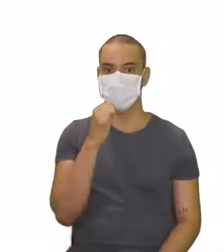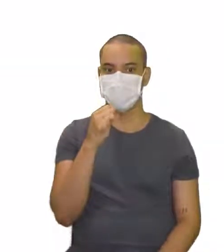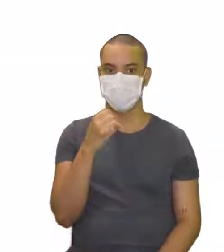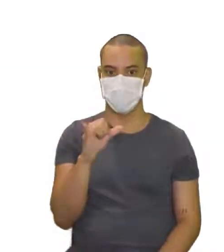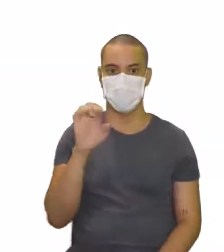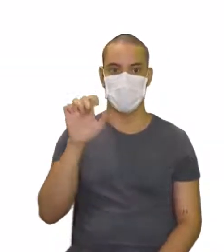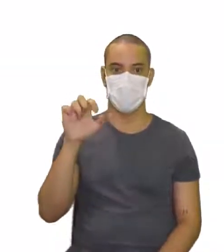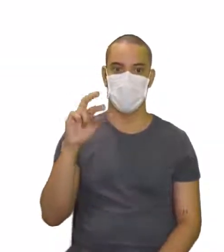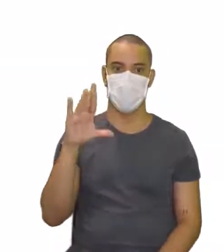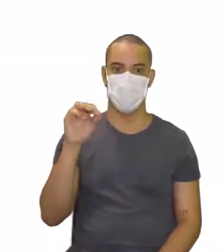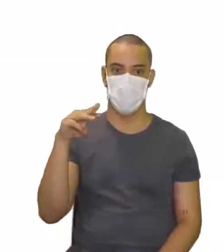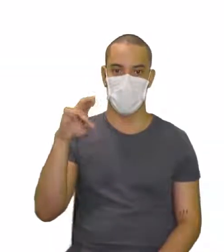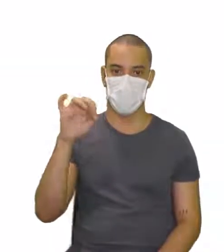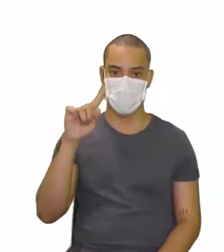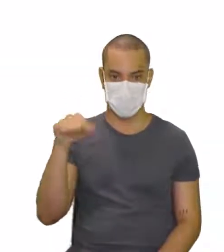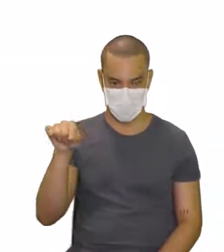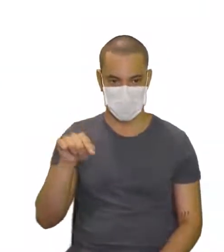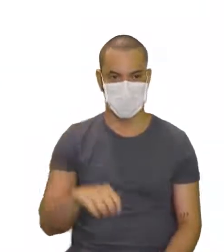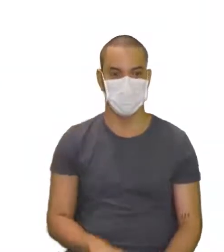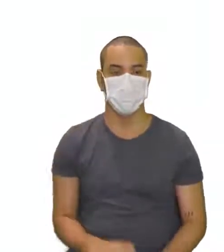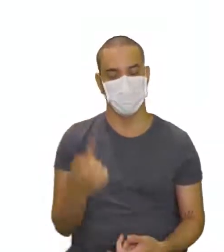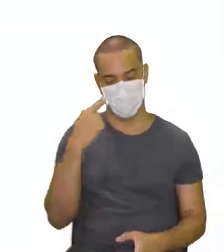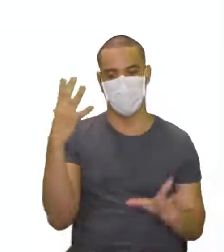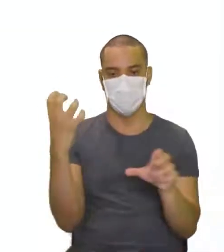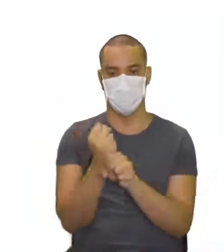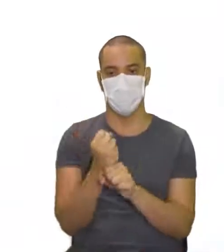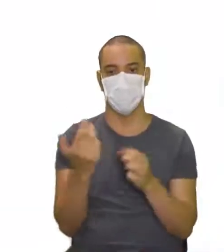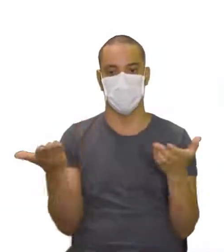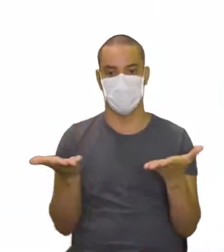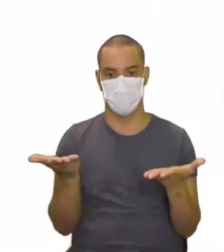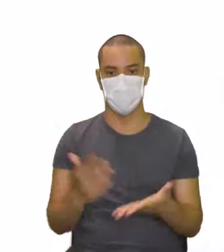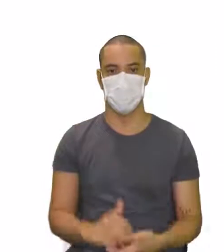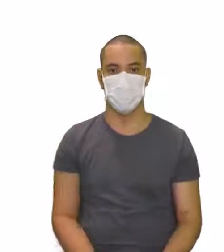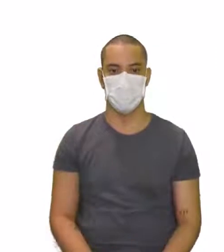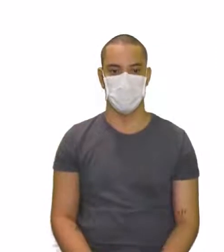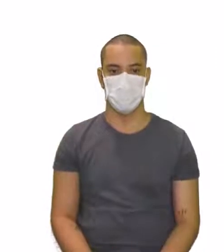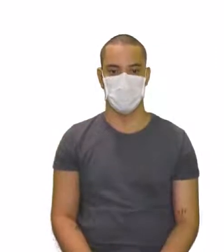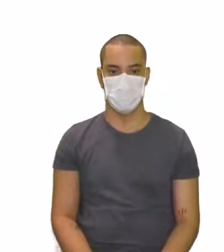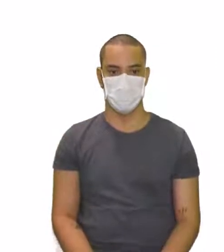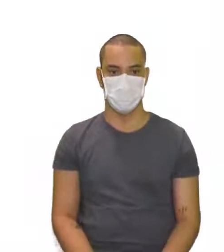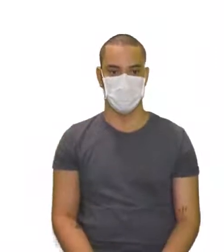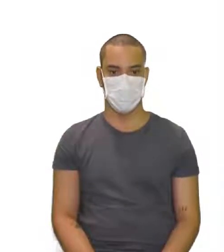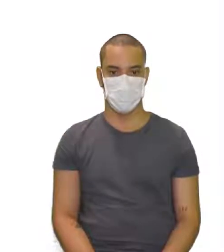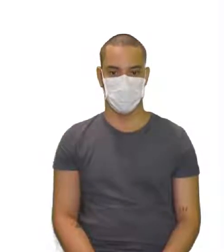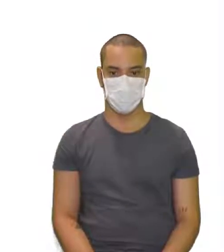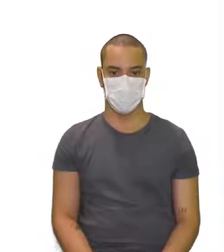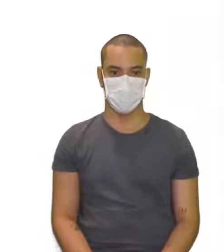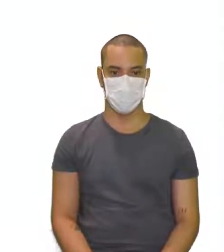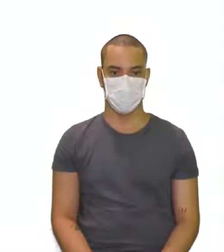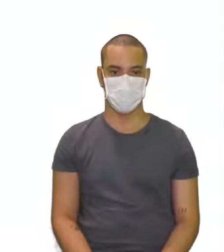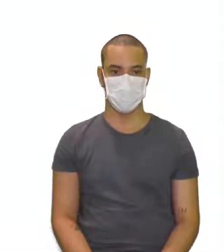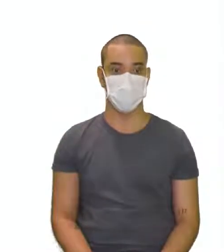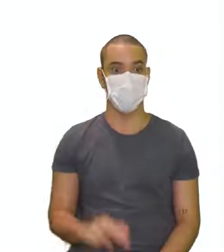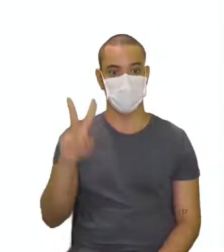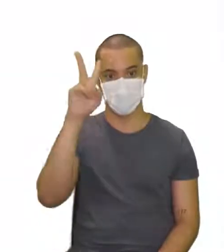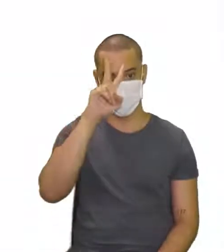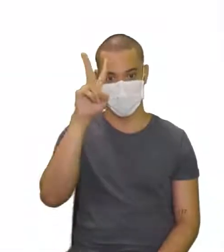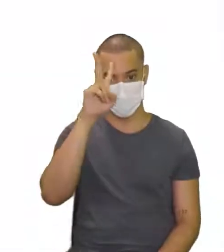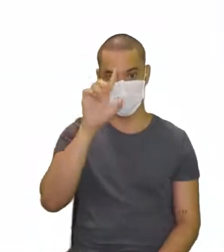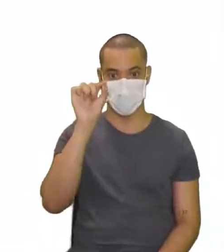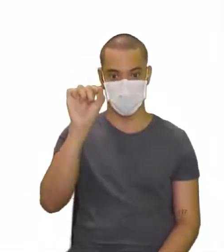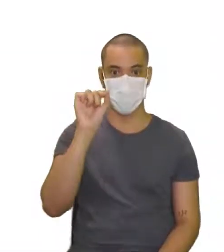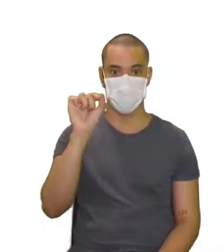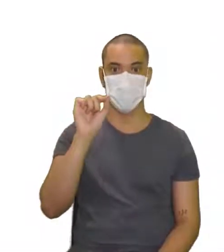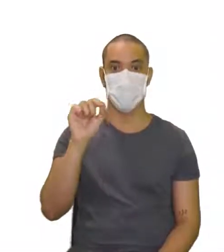eletromotriz, né? Então, vamos lá calcular aí a fenda do gerador e a resistência interna. Lembrando ali que o gráfico